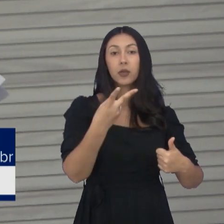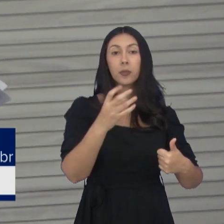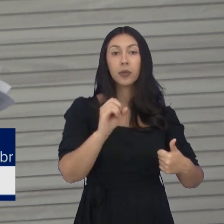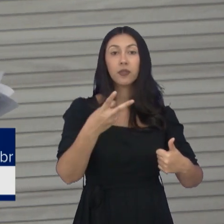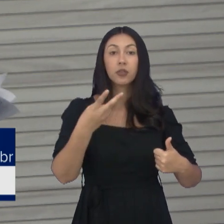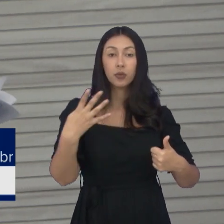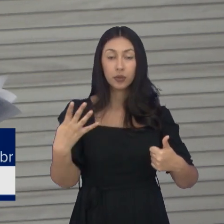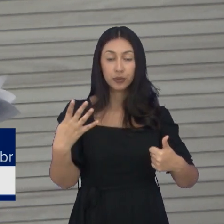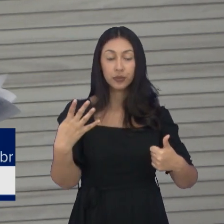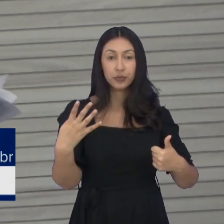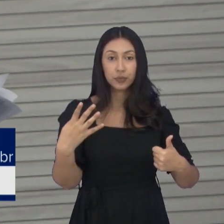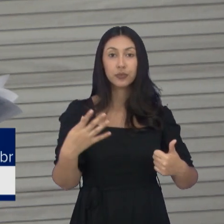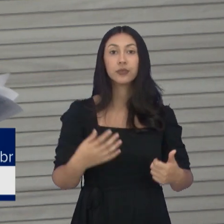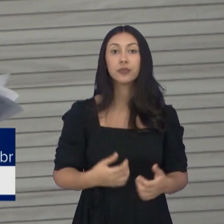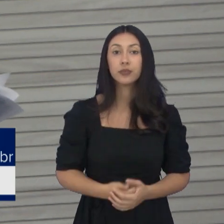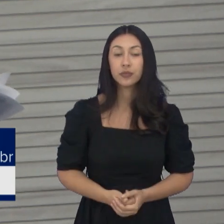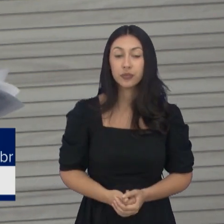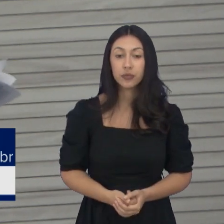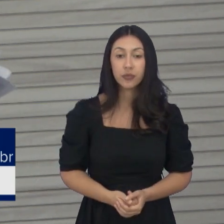4946/2024.